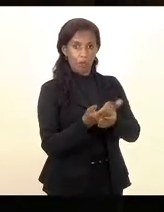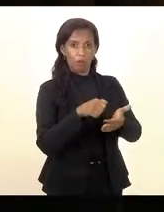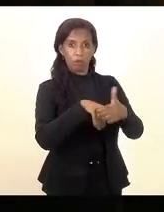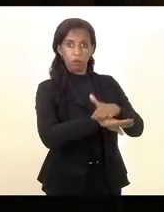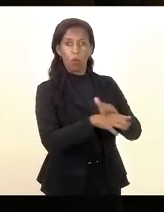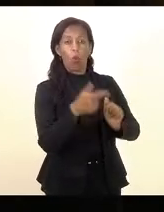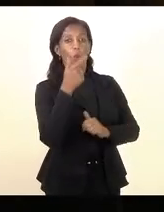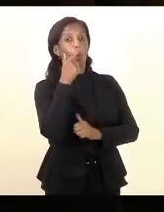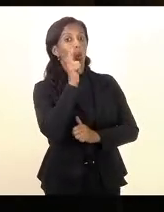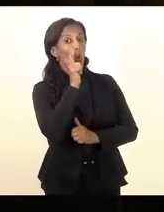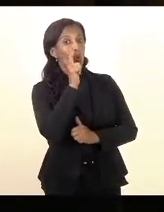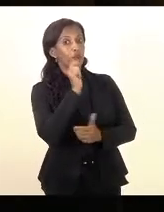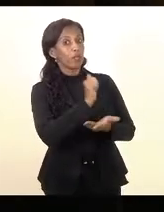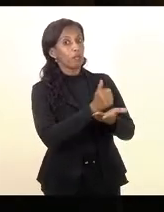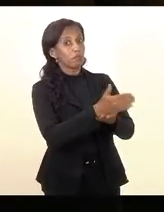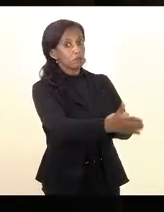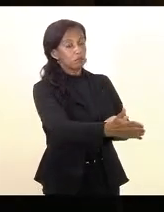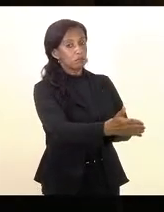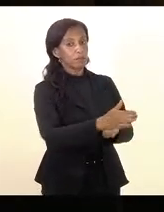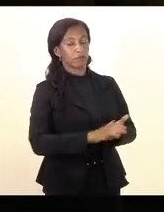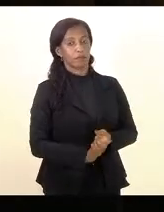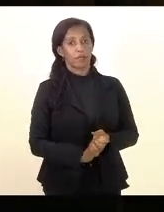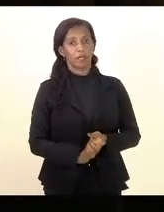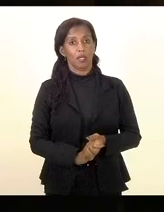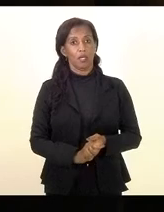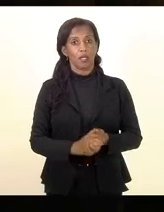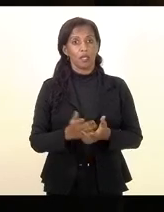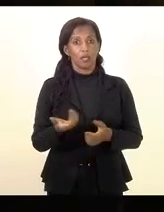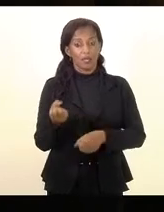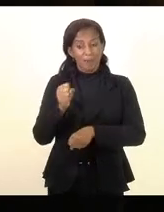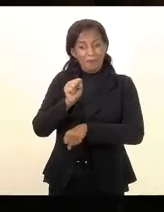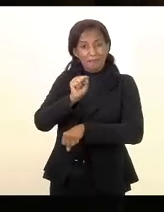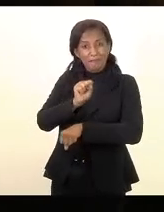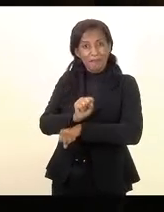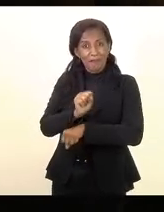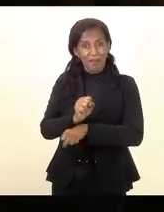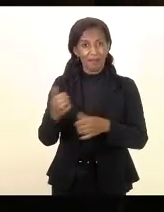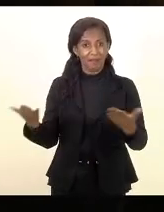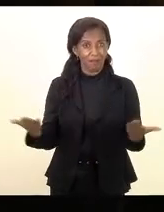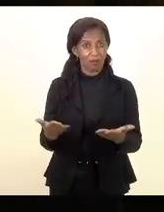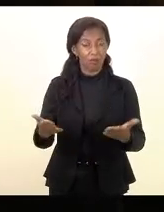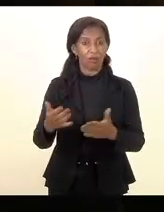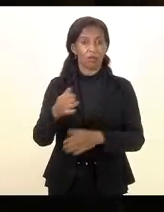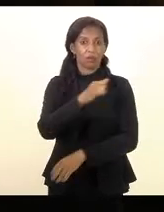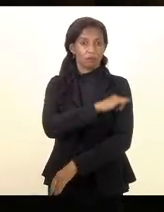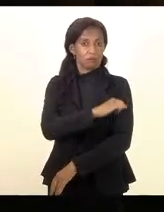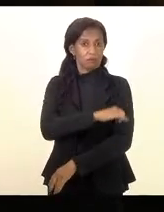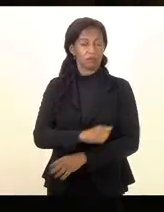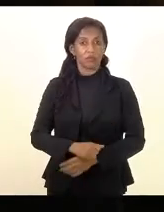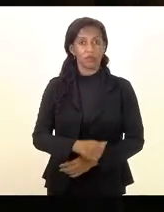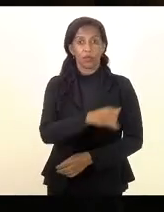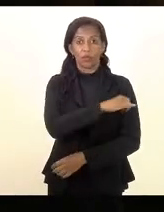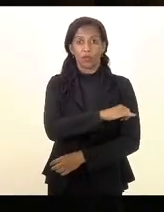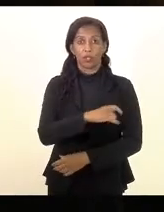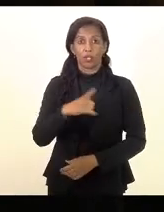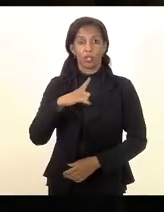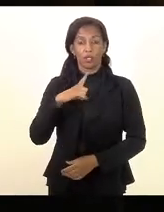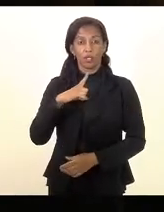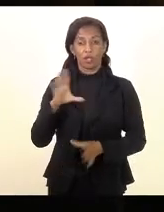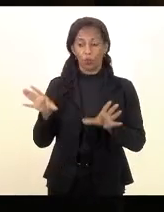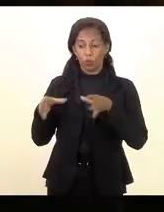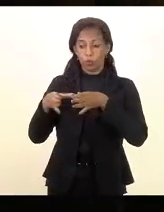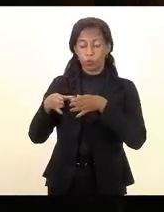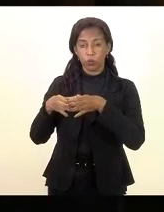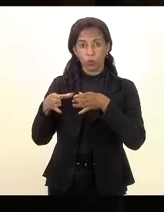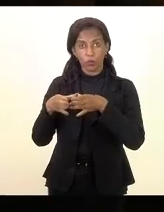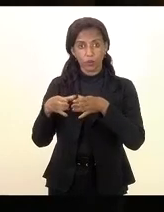e o Flávio que é uma tentativa de parar a bola no Rio de Janeiro o Rio de Janeiro tem o conselho estadual de educação que é o